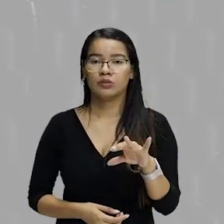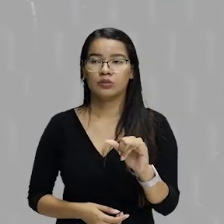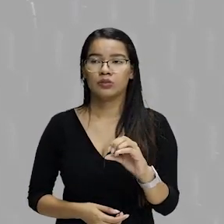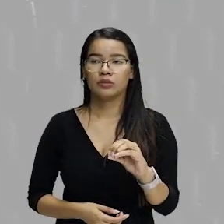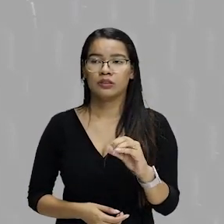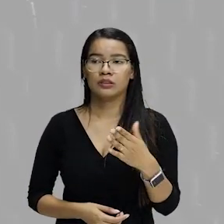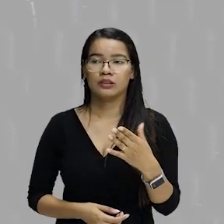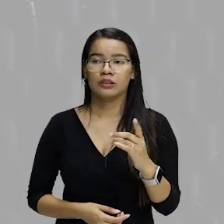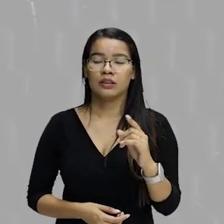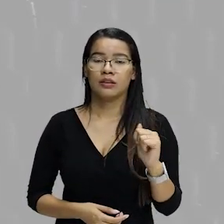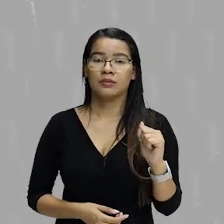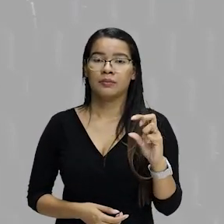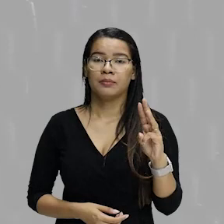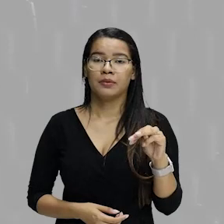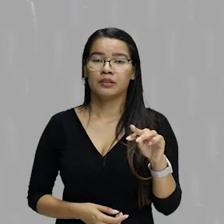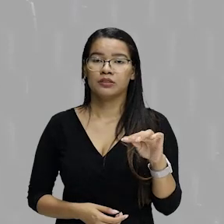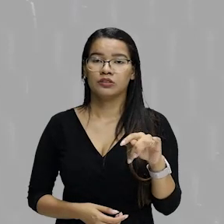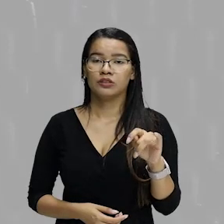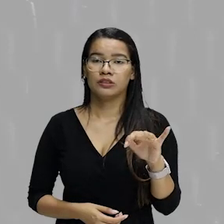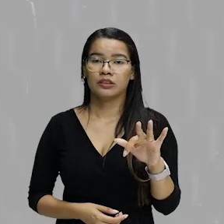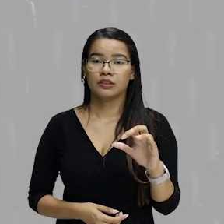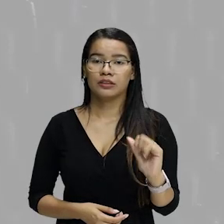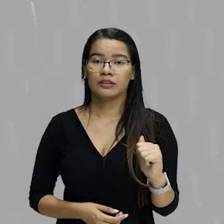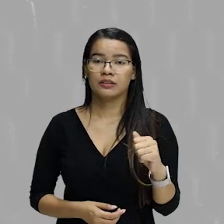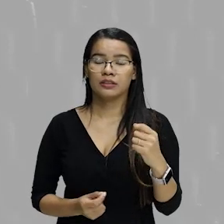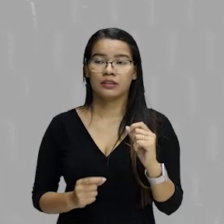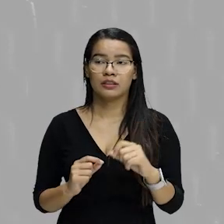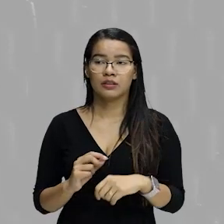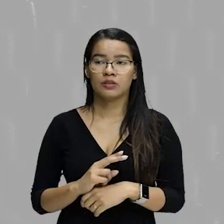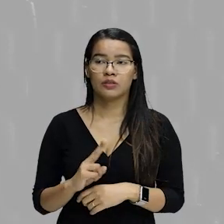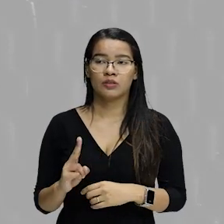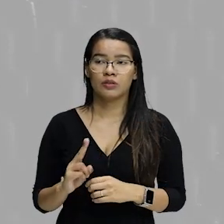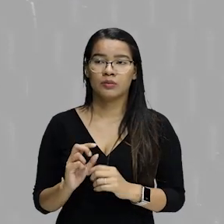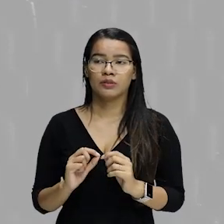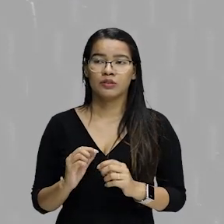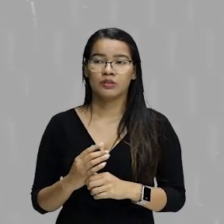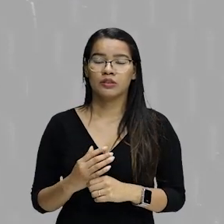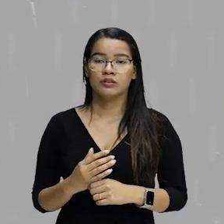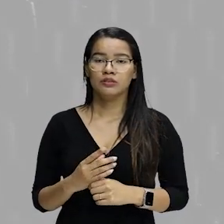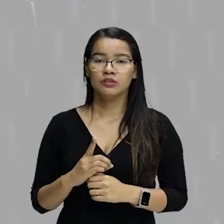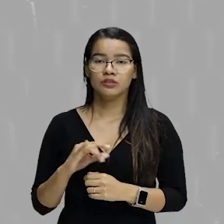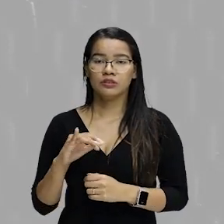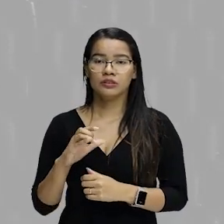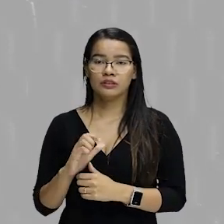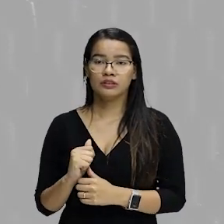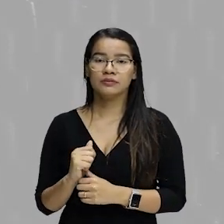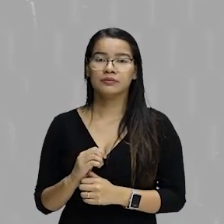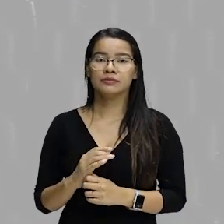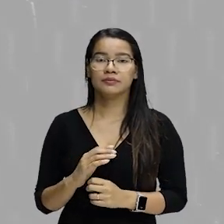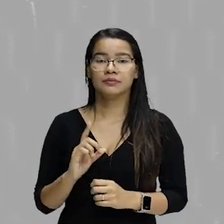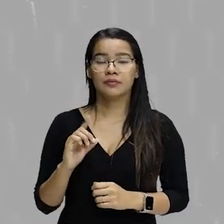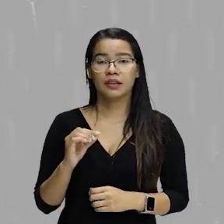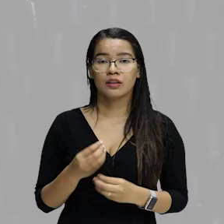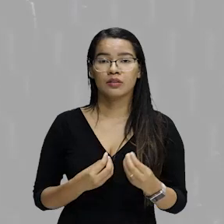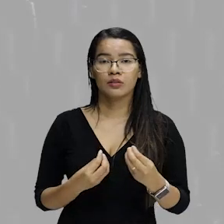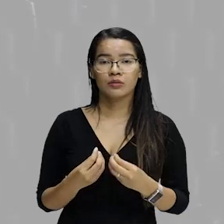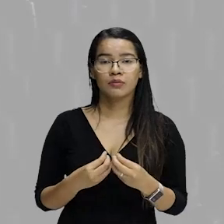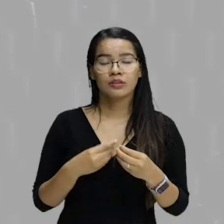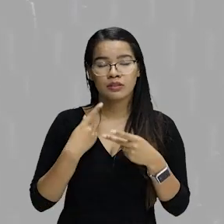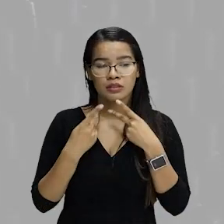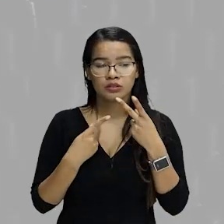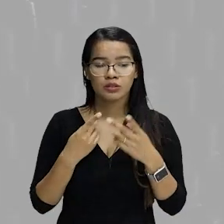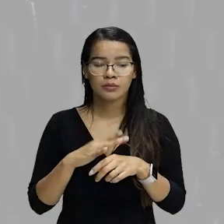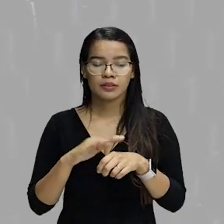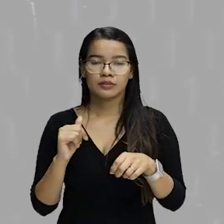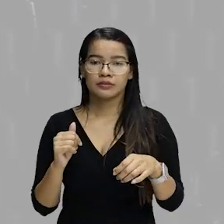Mãe Dica, que é o nome carinhoso como as pessoas chamam a minha mãe, né, Dica. Então, assim, é a forma. E aqui